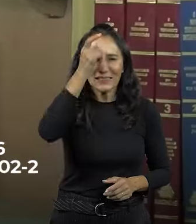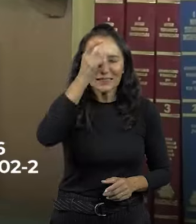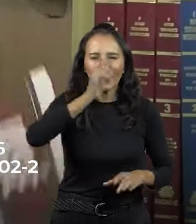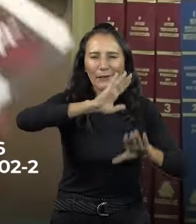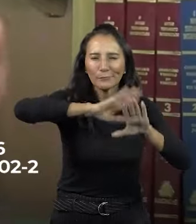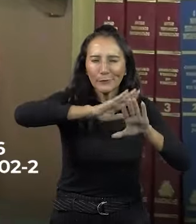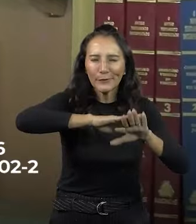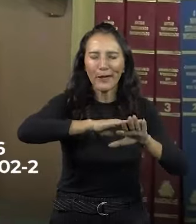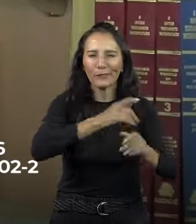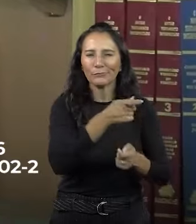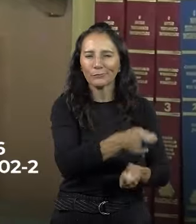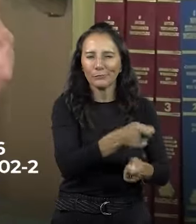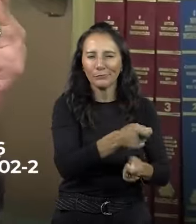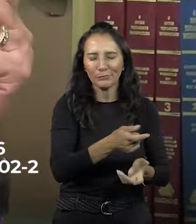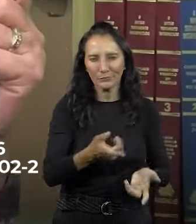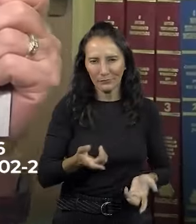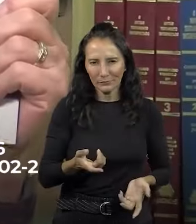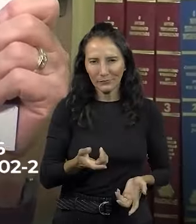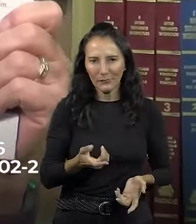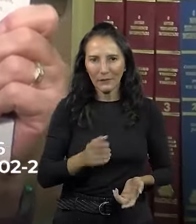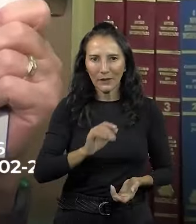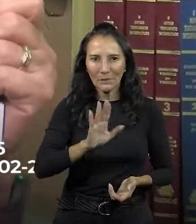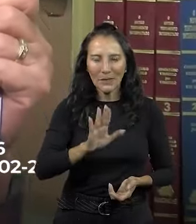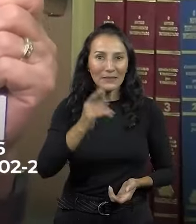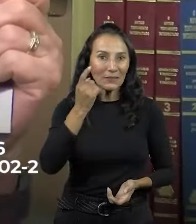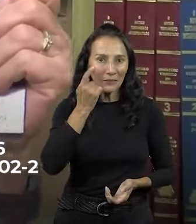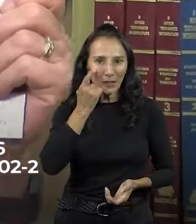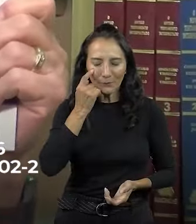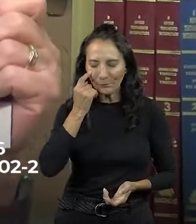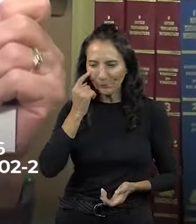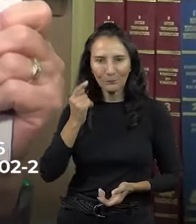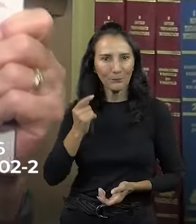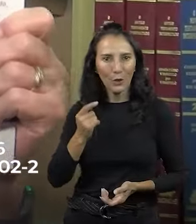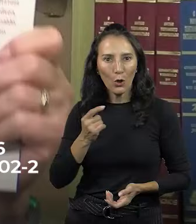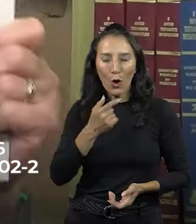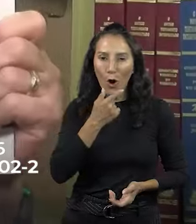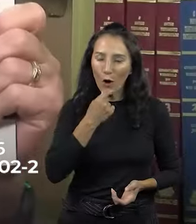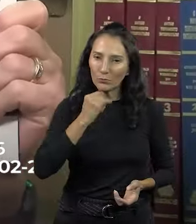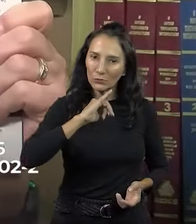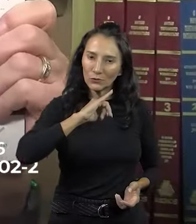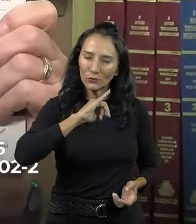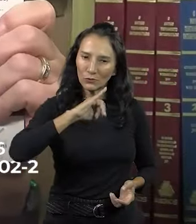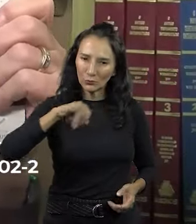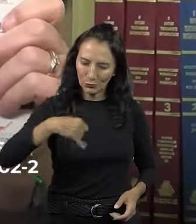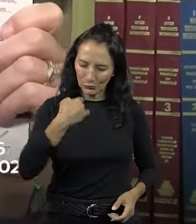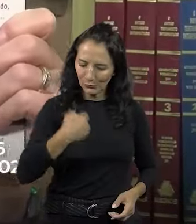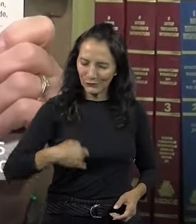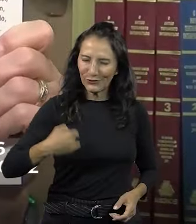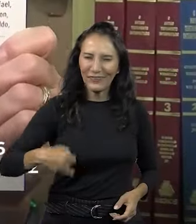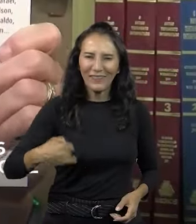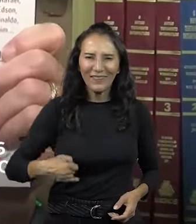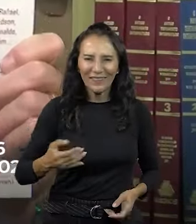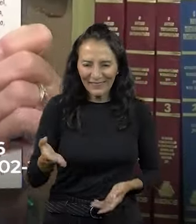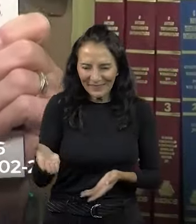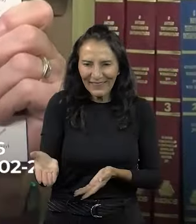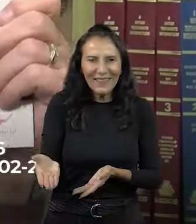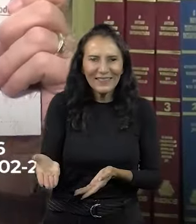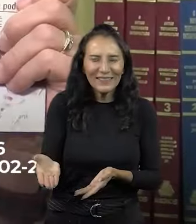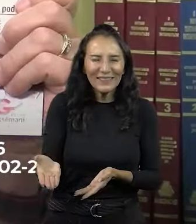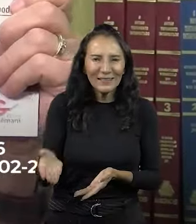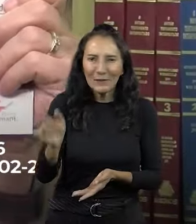homem como José por exemplo se tornou uma pessoa muito abençoada um grande instrumento de